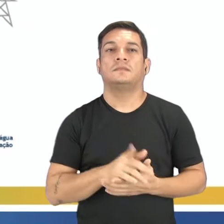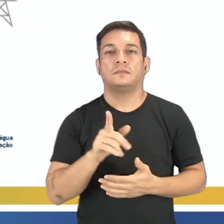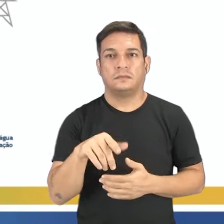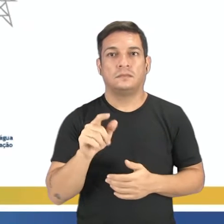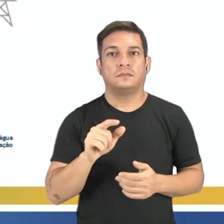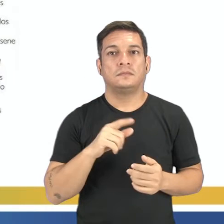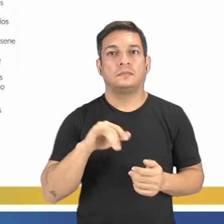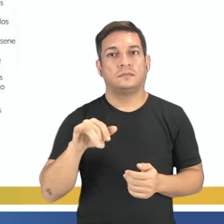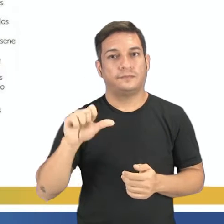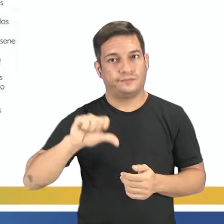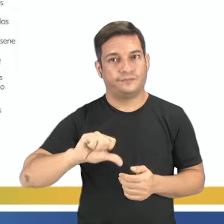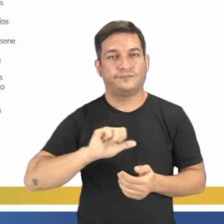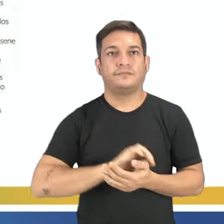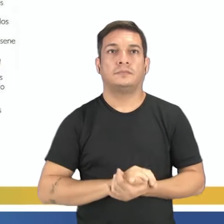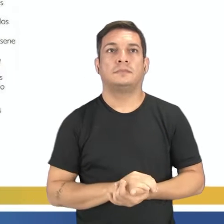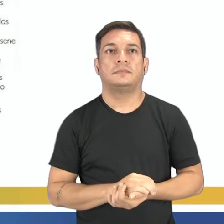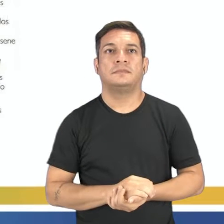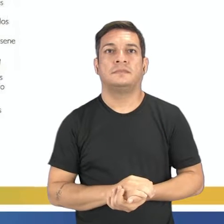uma grande desvantagem.